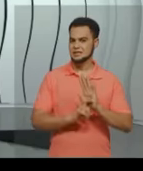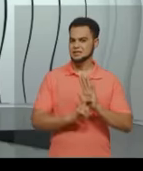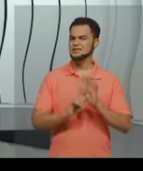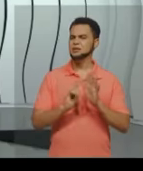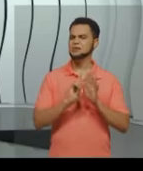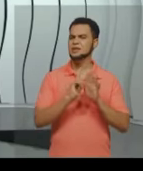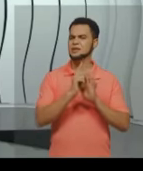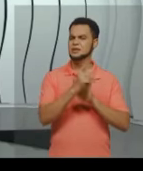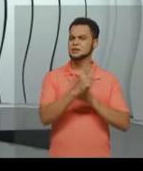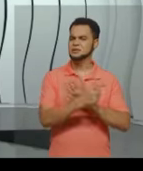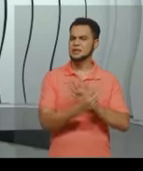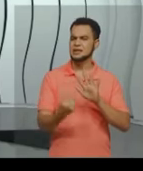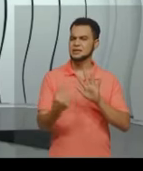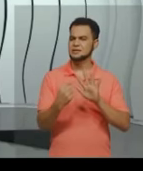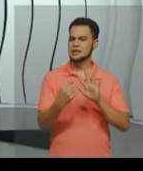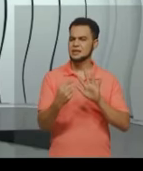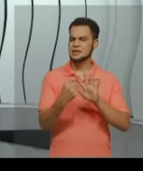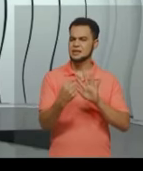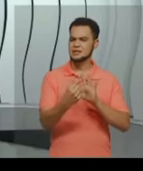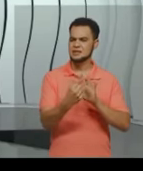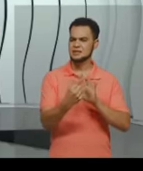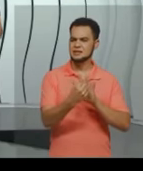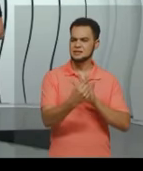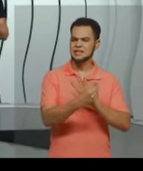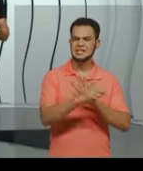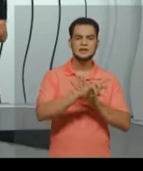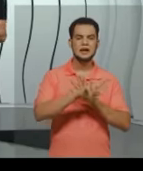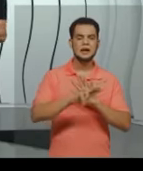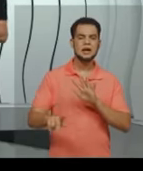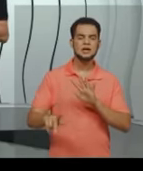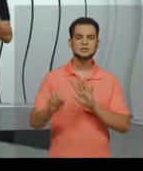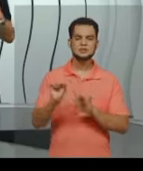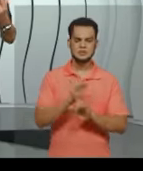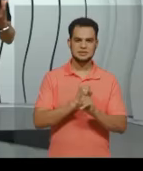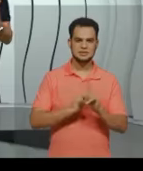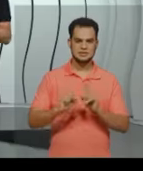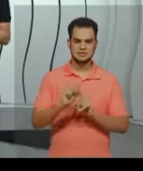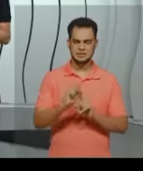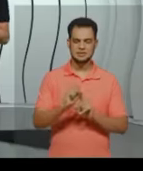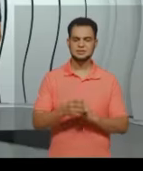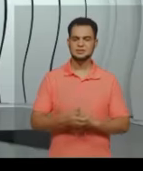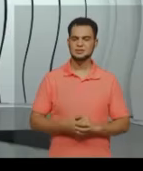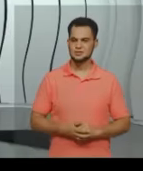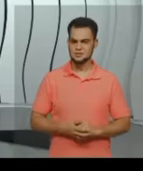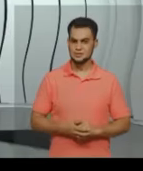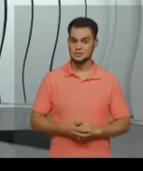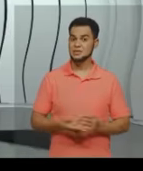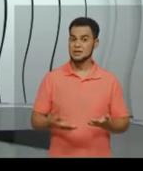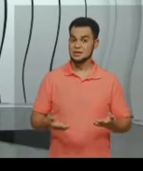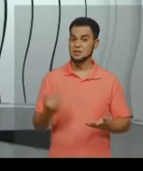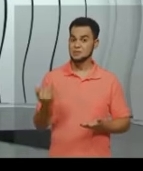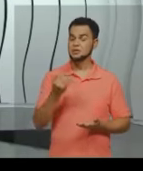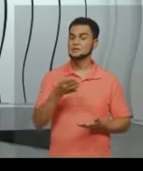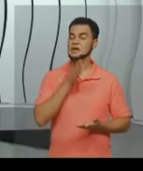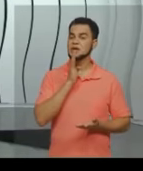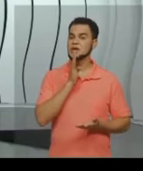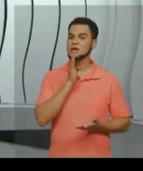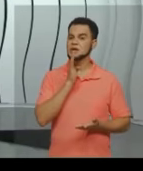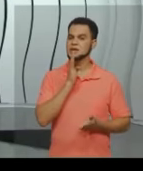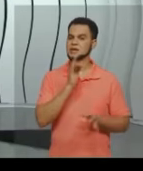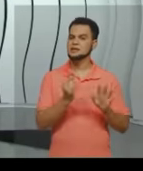Cada gênero que circulam na sociedade. Dominar esse gênero é você se letrar, isso que é o letramento. É você